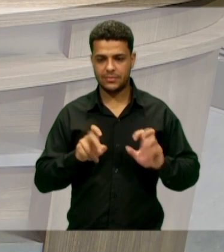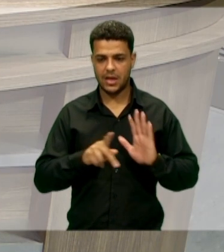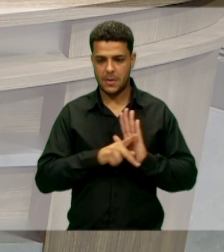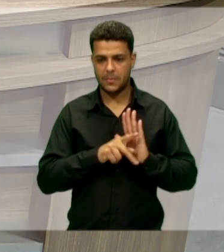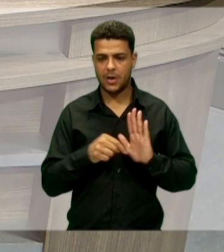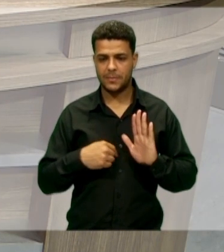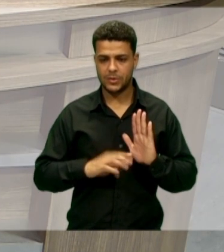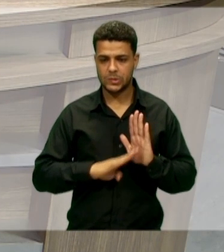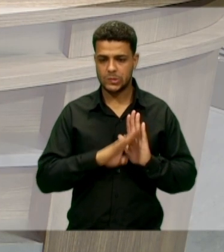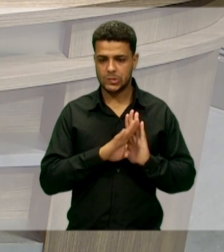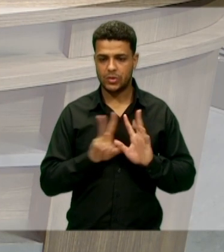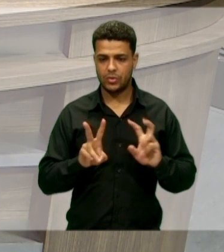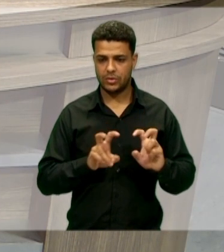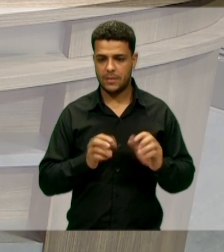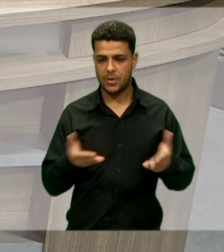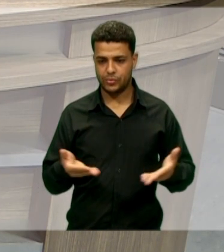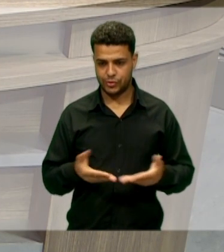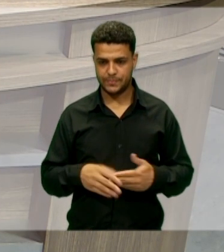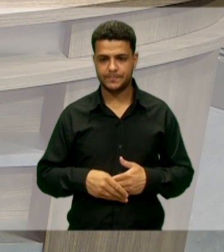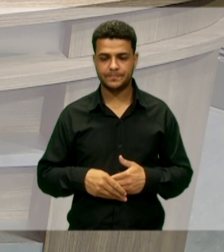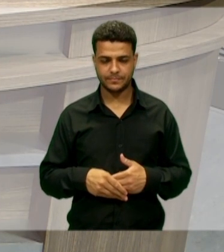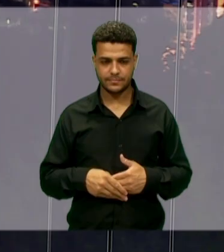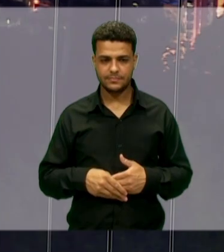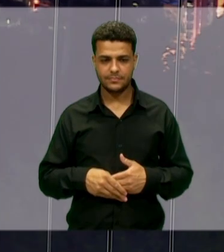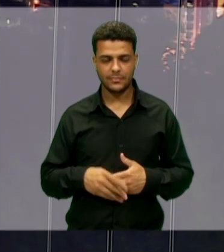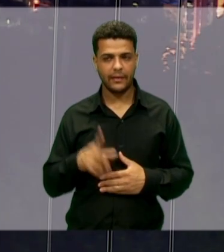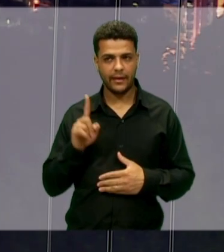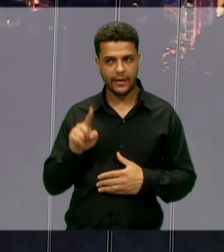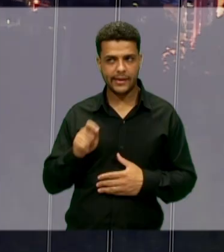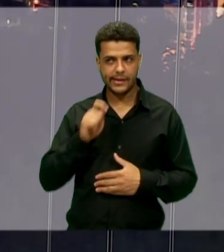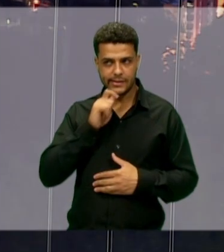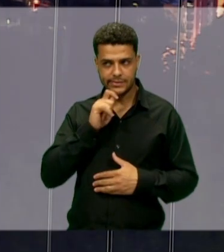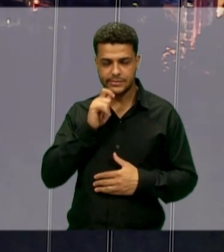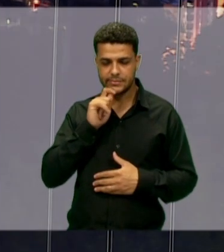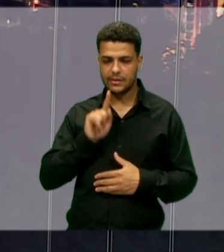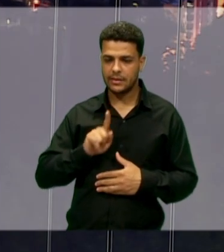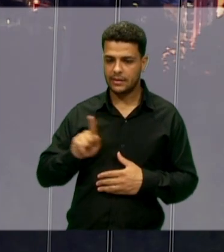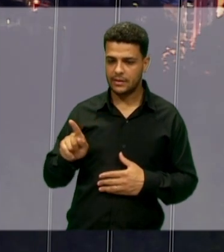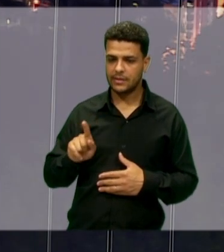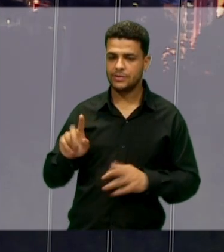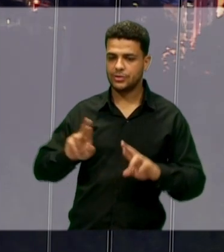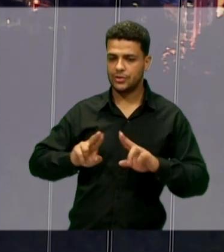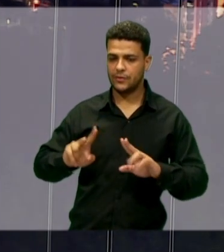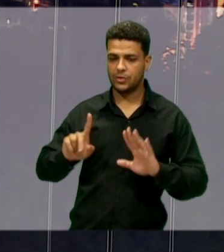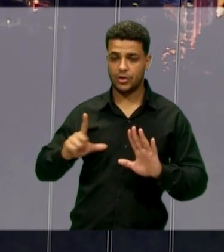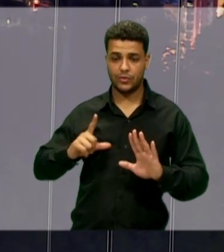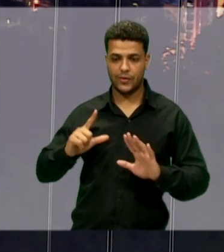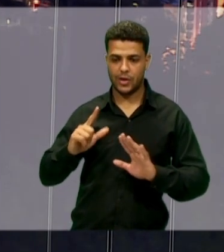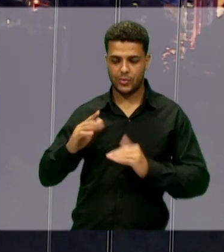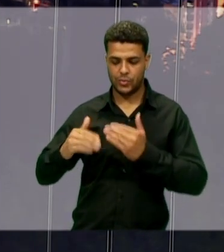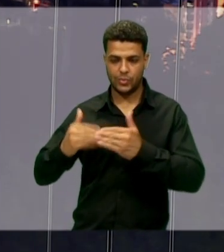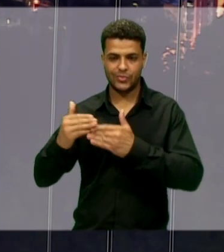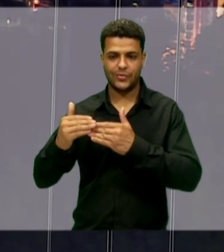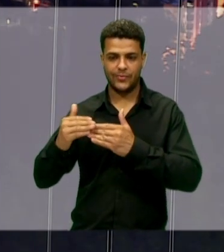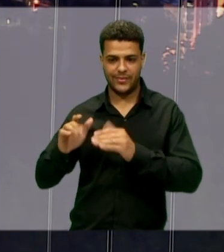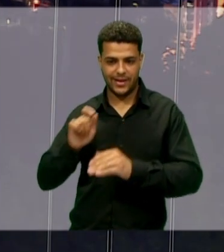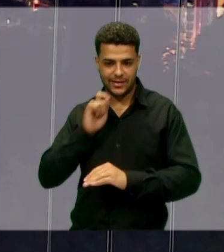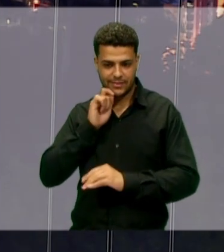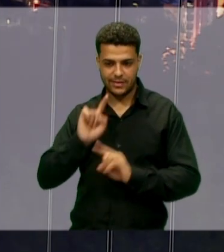são relevantes hoje, né? Quer dizer, continua ainda sendo, não é que a pessoa não vá desenvolver, mas